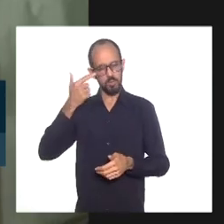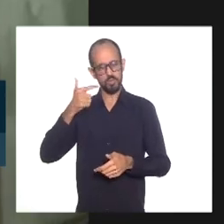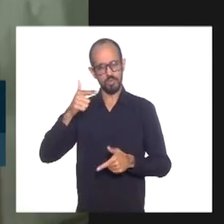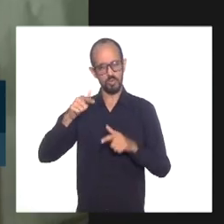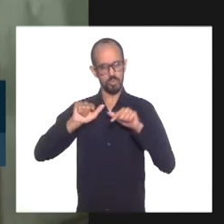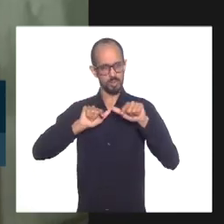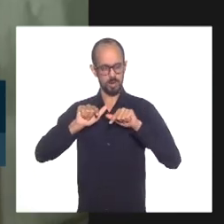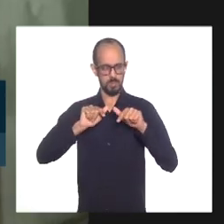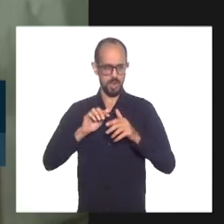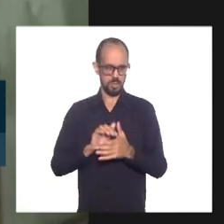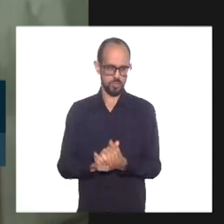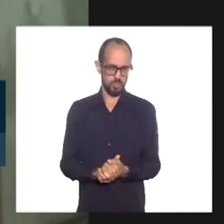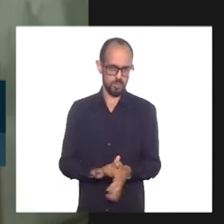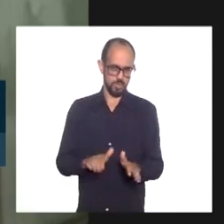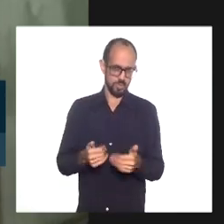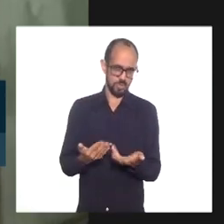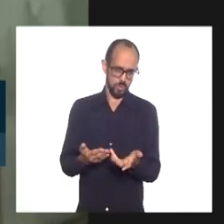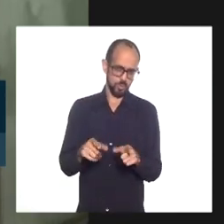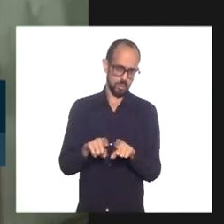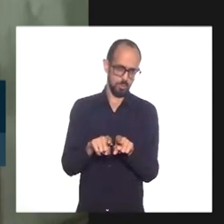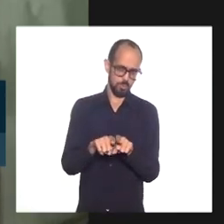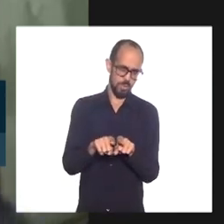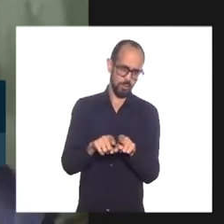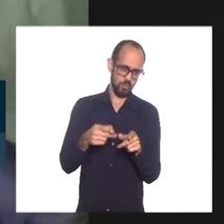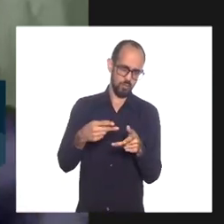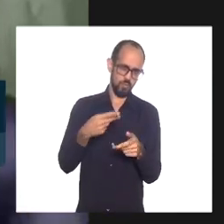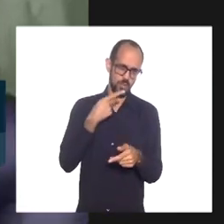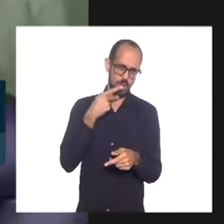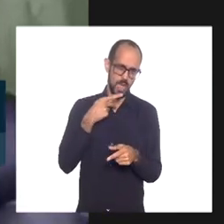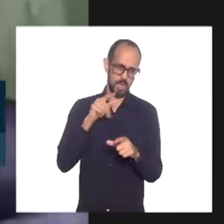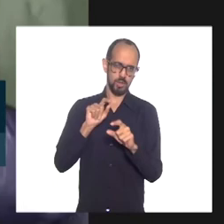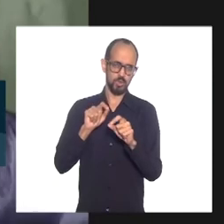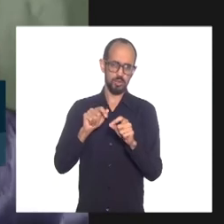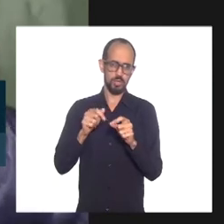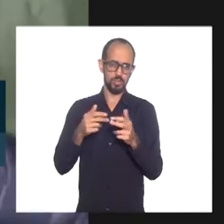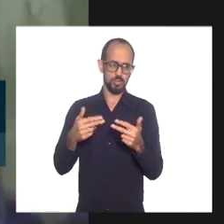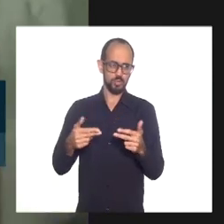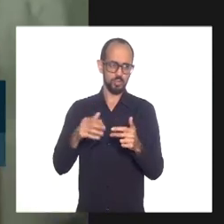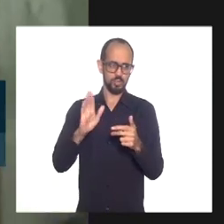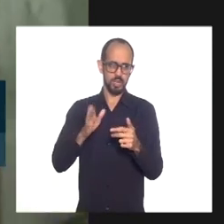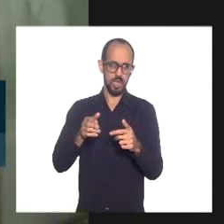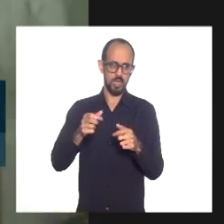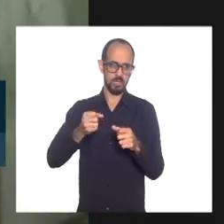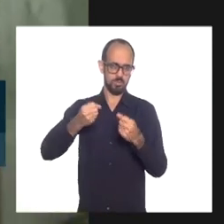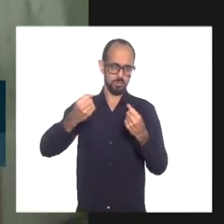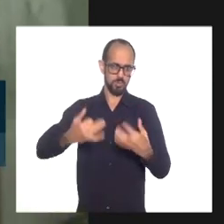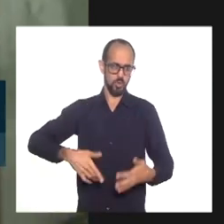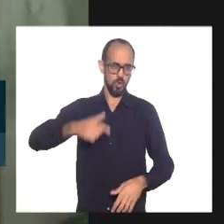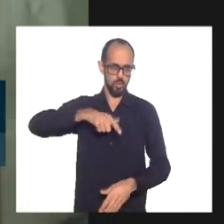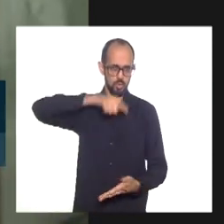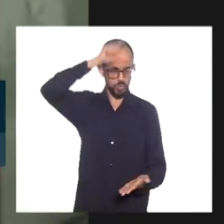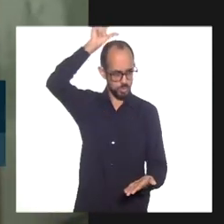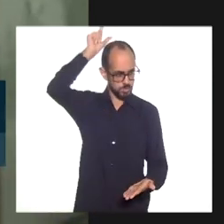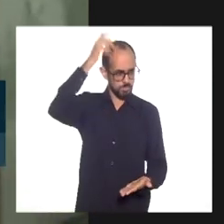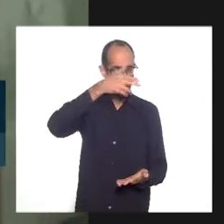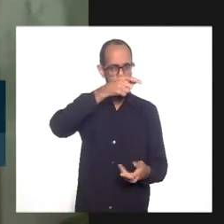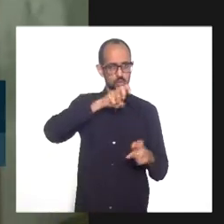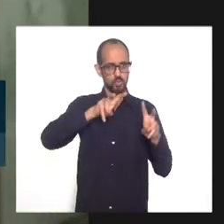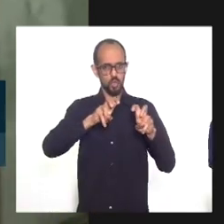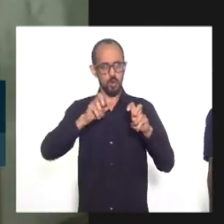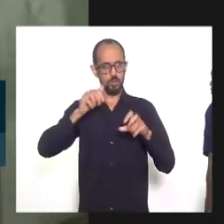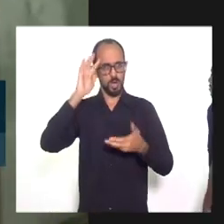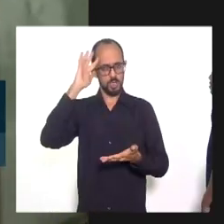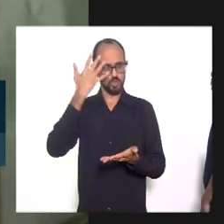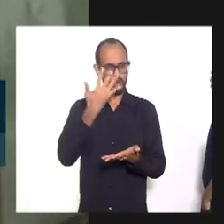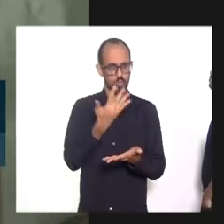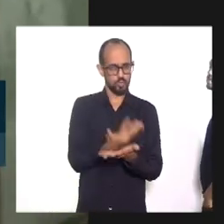desempregados. Pegando um pouquinho o gancho também do que falou o deputado Luiz Paulo em relação à resolução